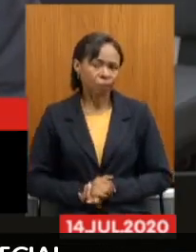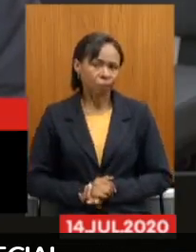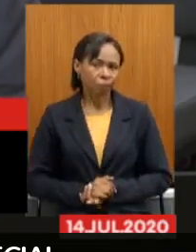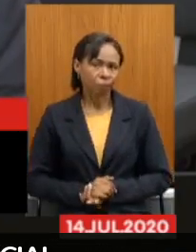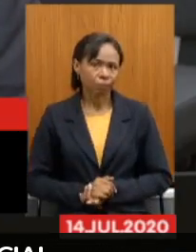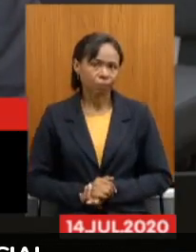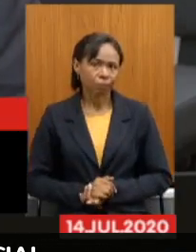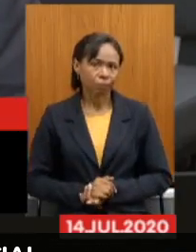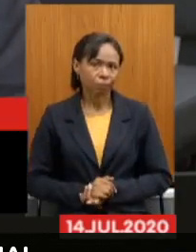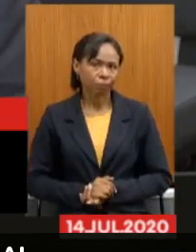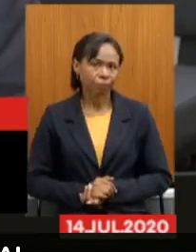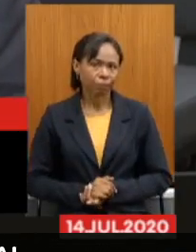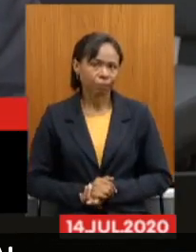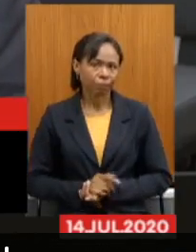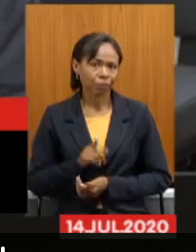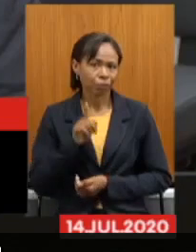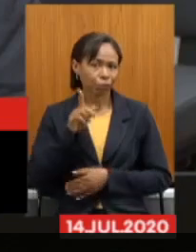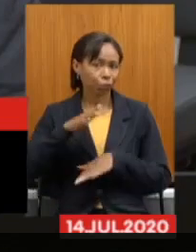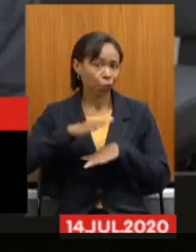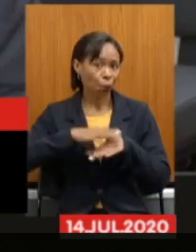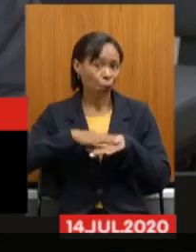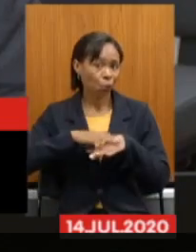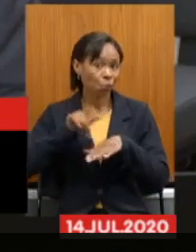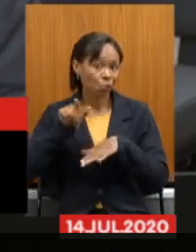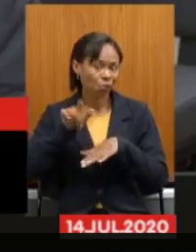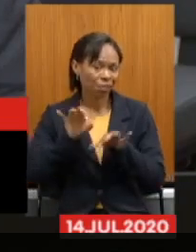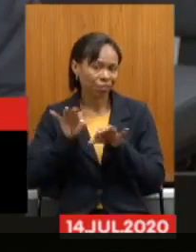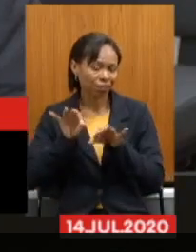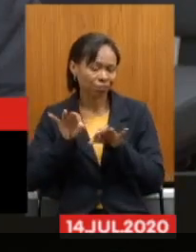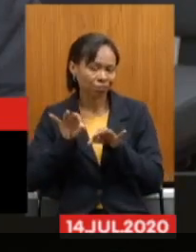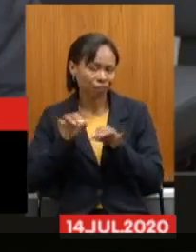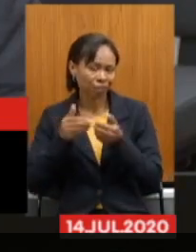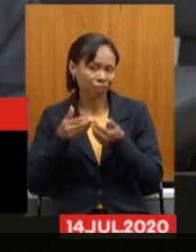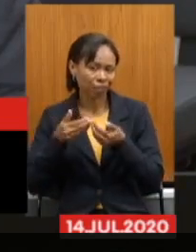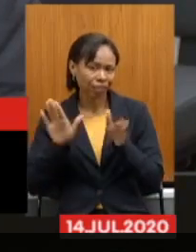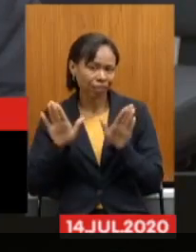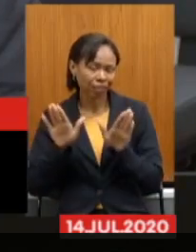É com o senhor aí que tem que desativar o seu mute.